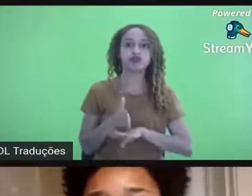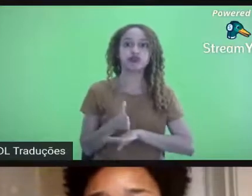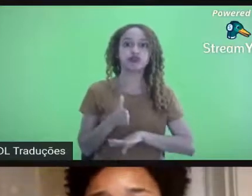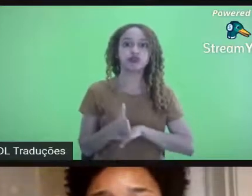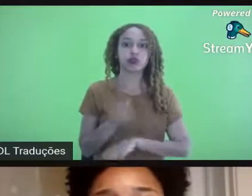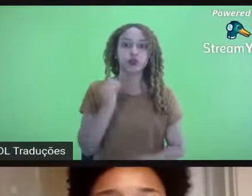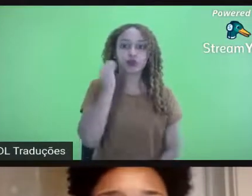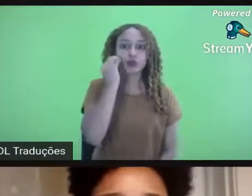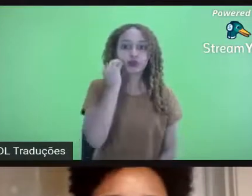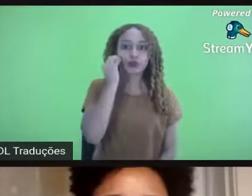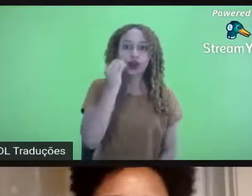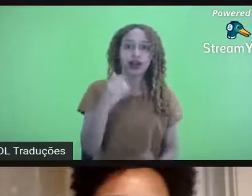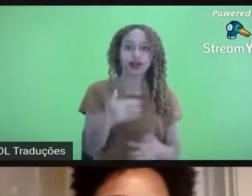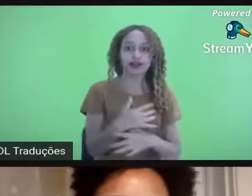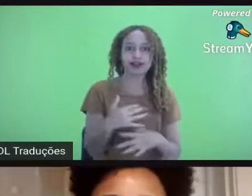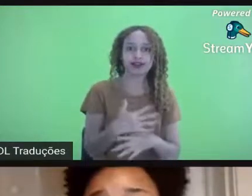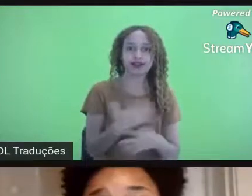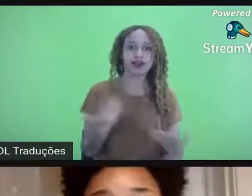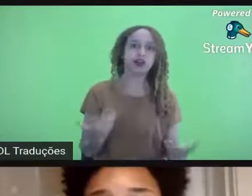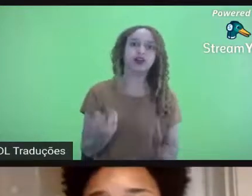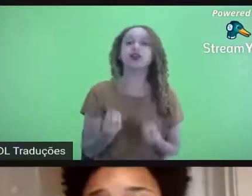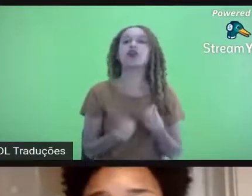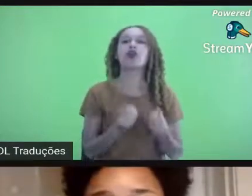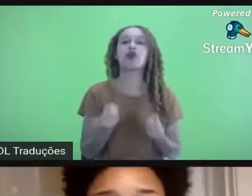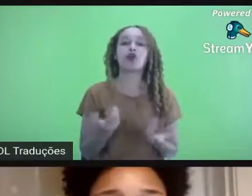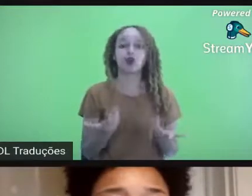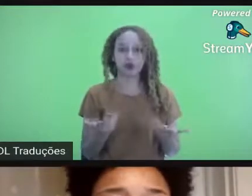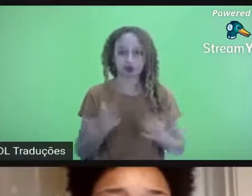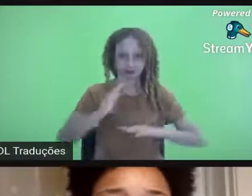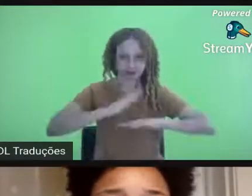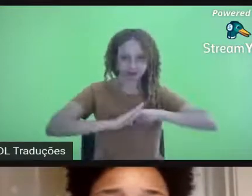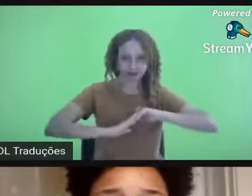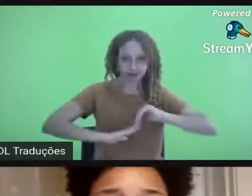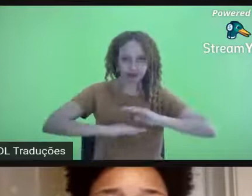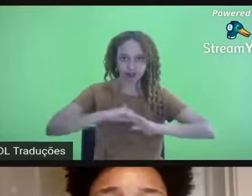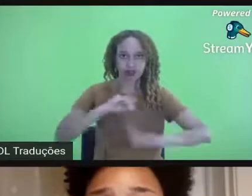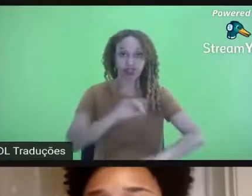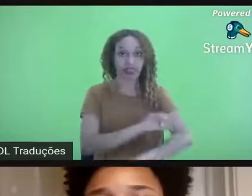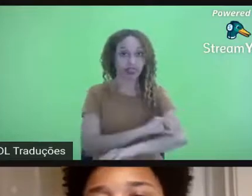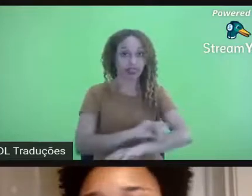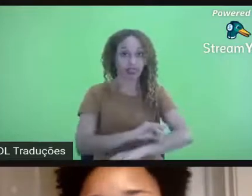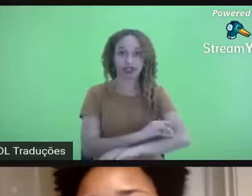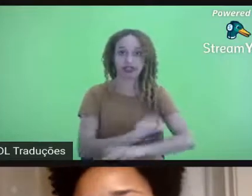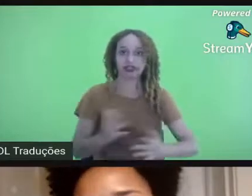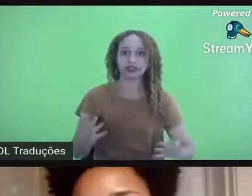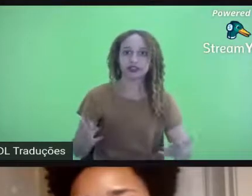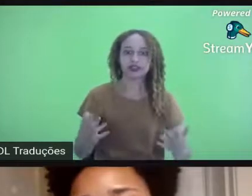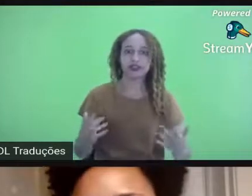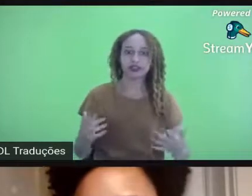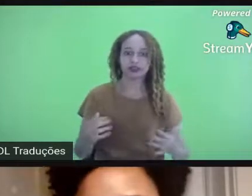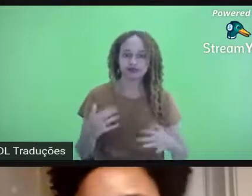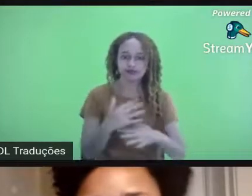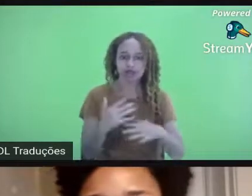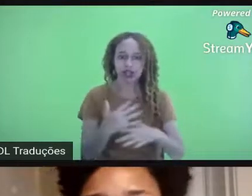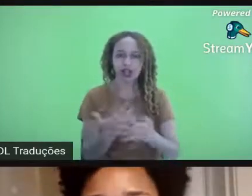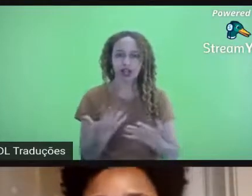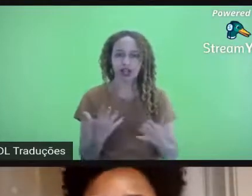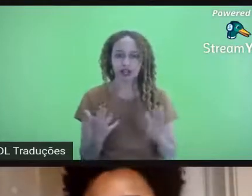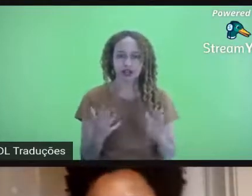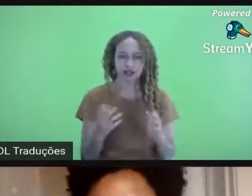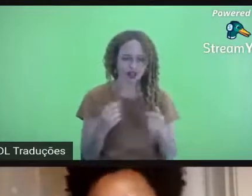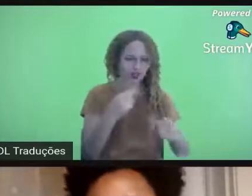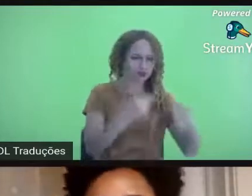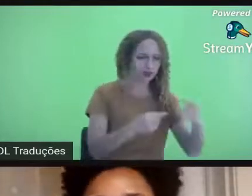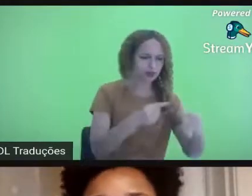não tem como o profissional de arquitetura e urbanismo se ver dissociado à política. A arquitetura